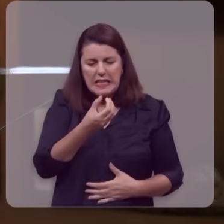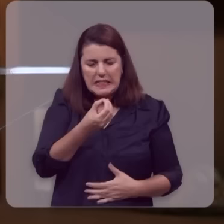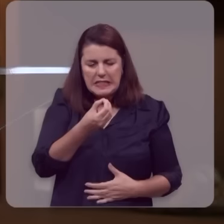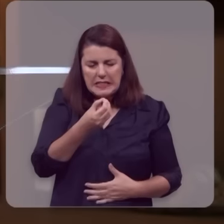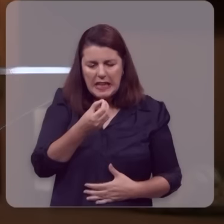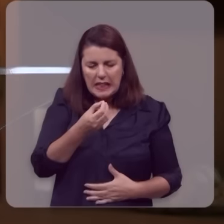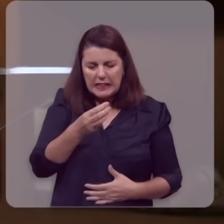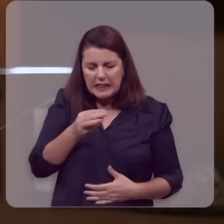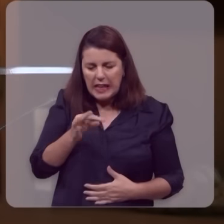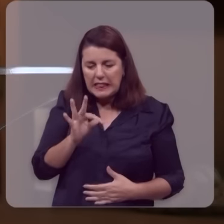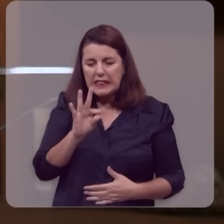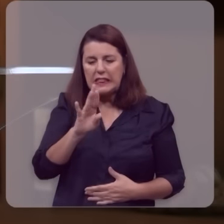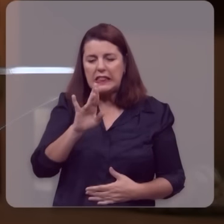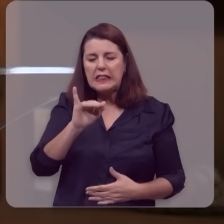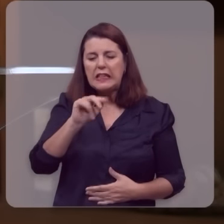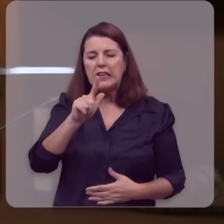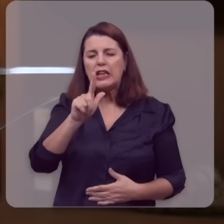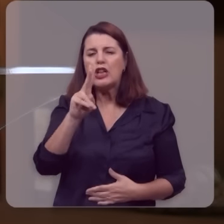células